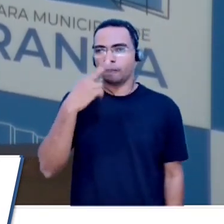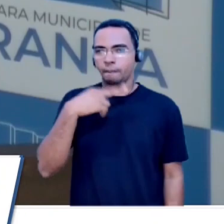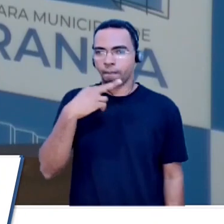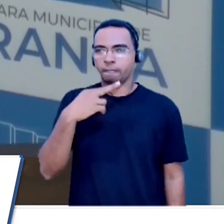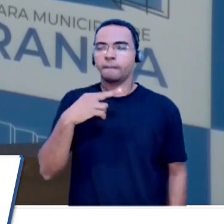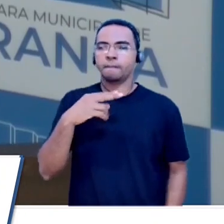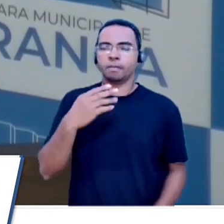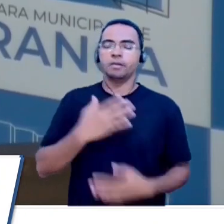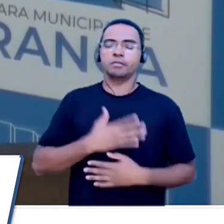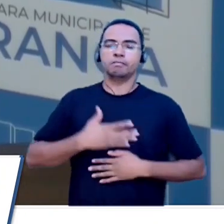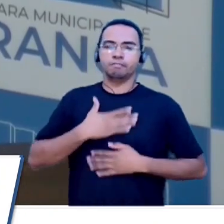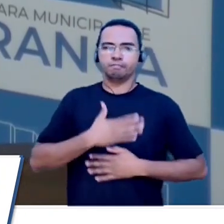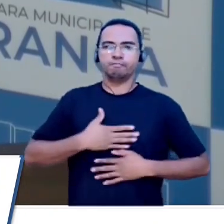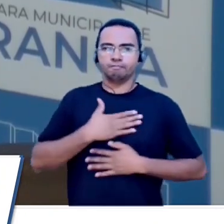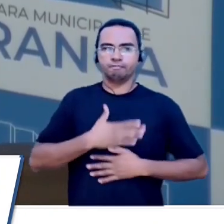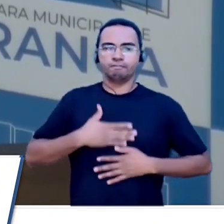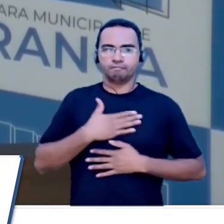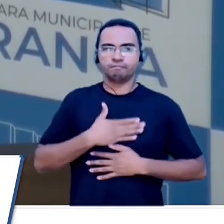honrou também.